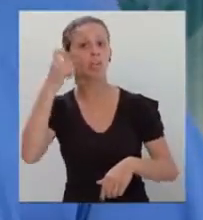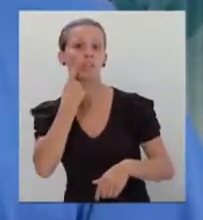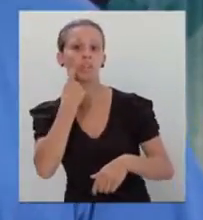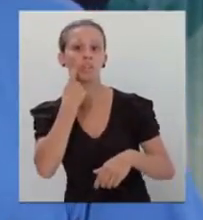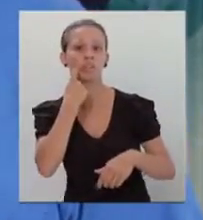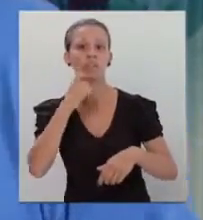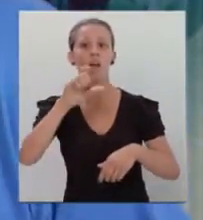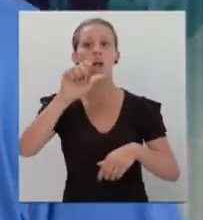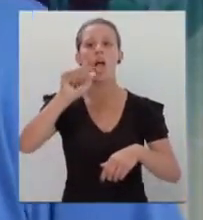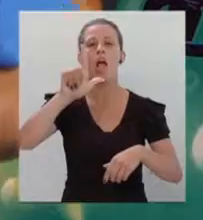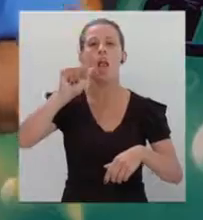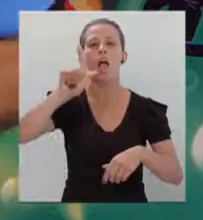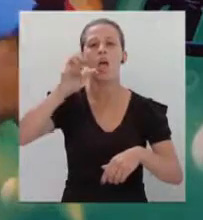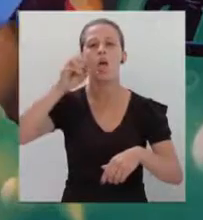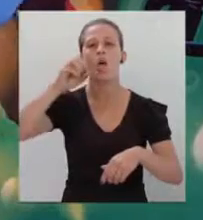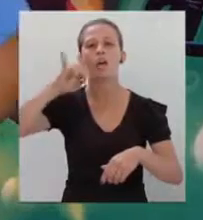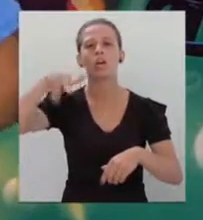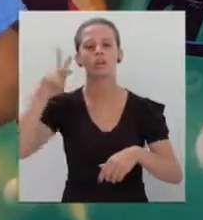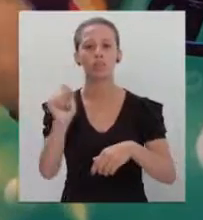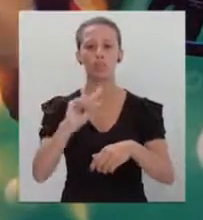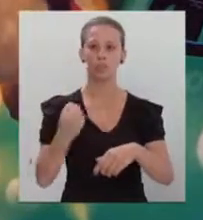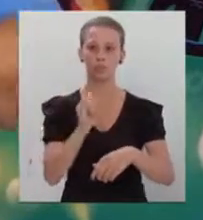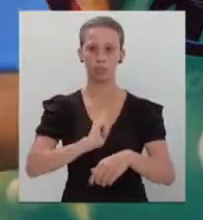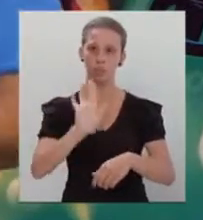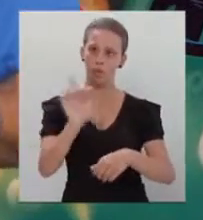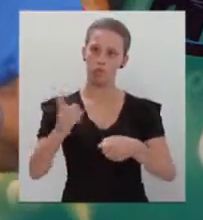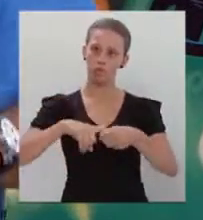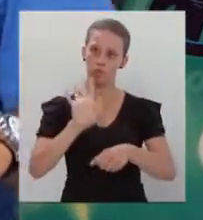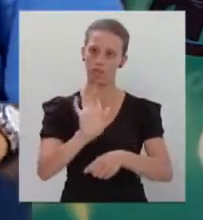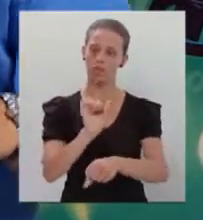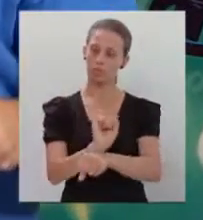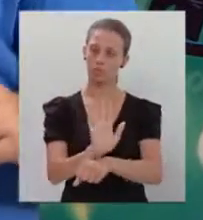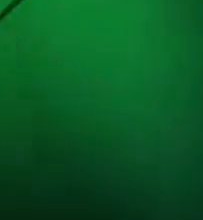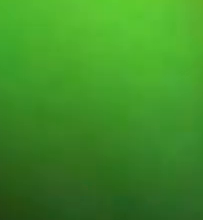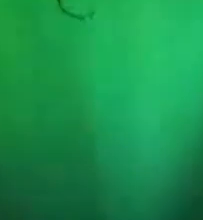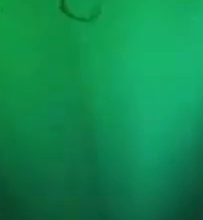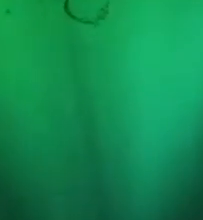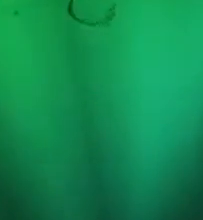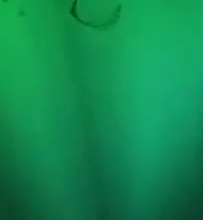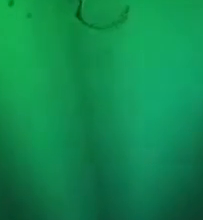estacionamento do Alagoinhas. Agora vamos ao nosso trabalho comercial e nós voltamos já. Saia daí!